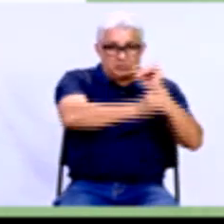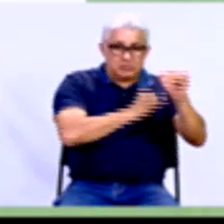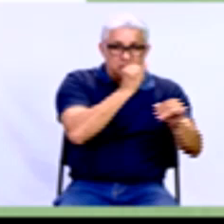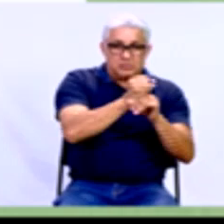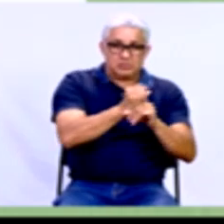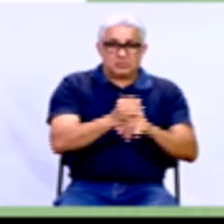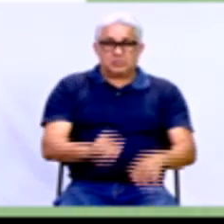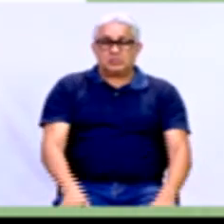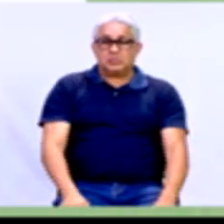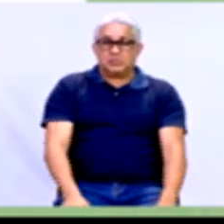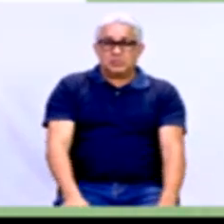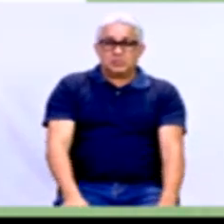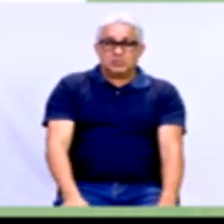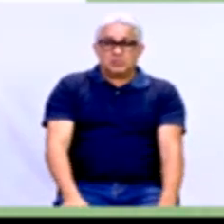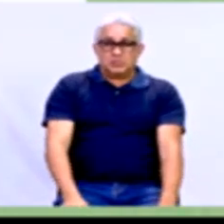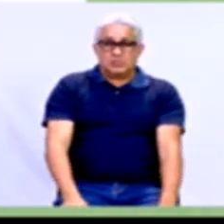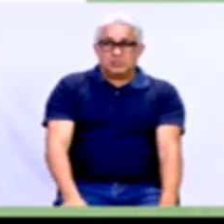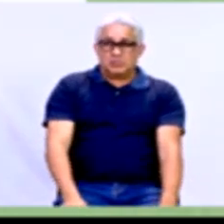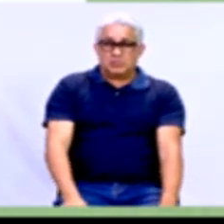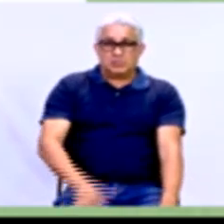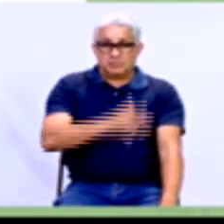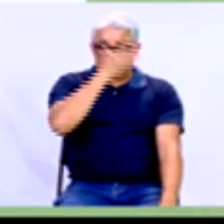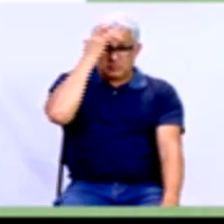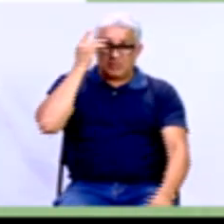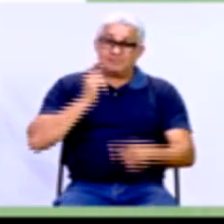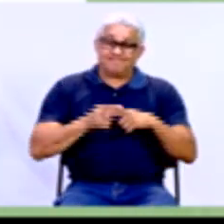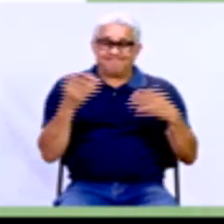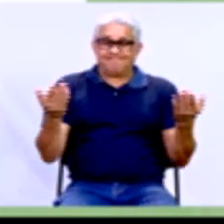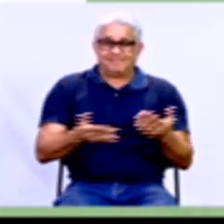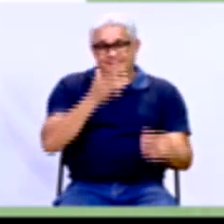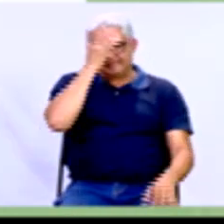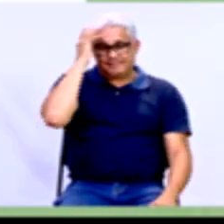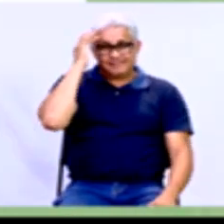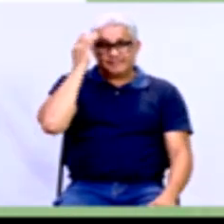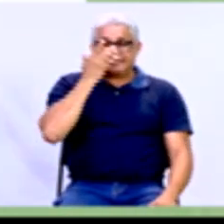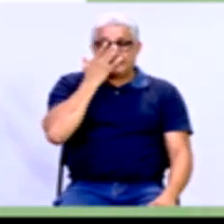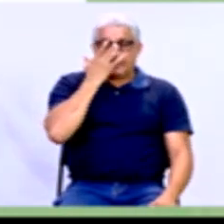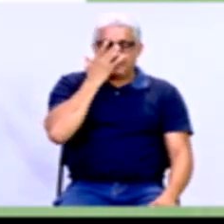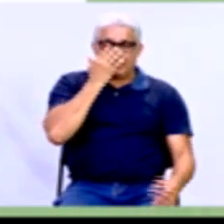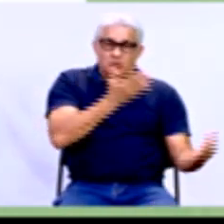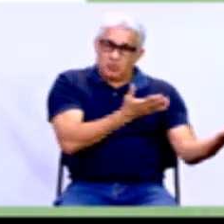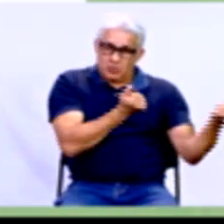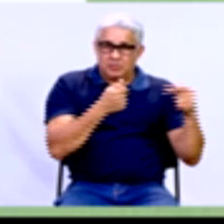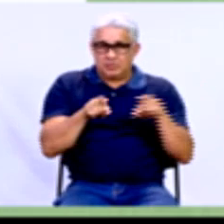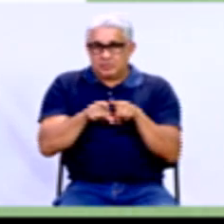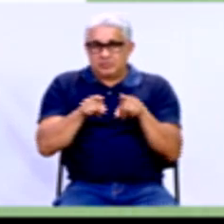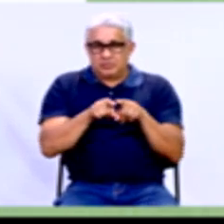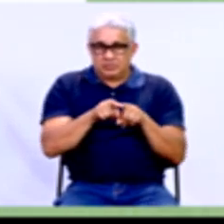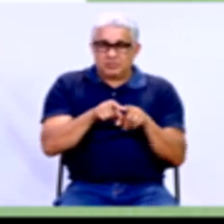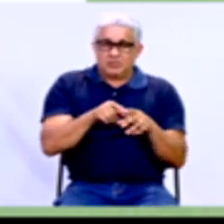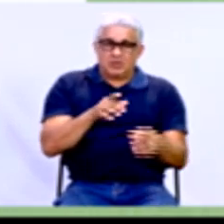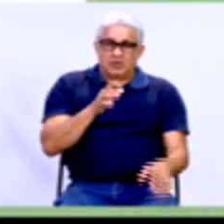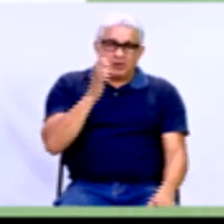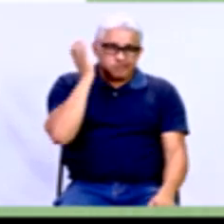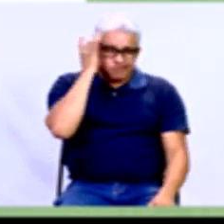internet. As pessoas, porque hoje em dia as pessoas, tanto quando são jovens, quando são mais